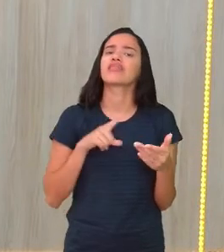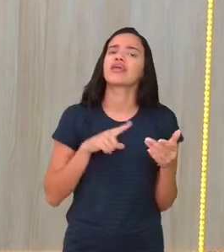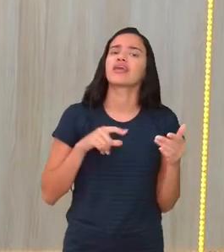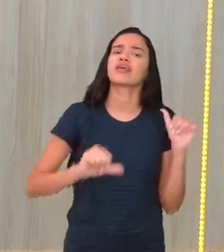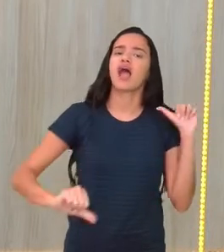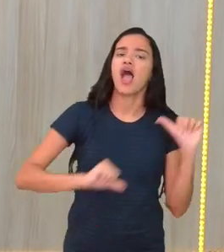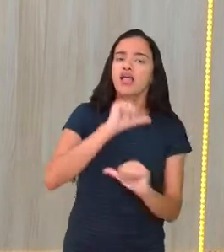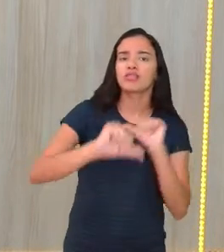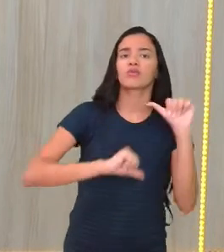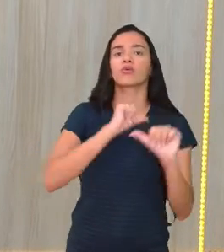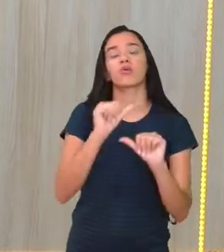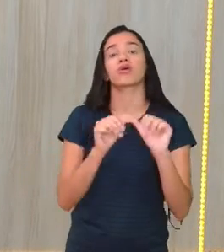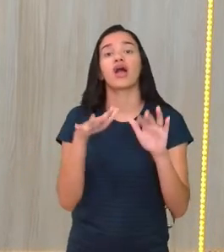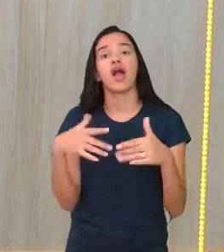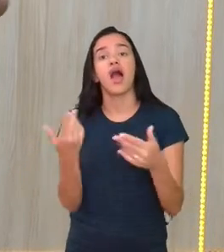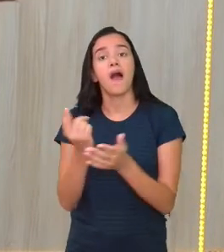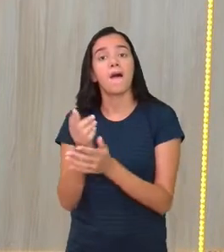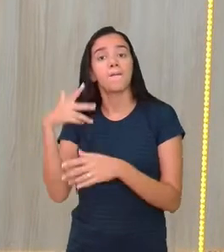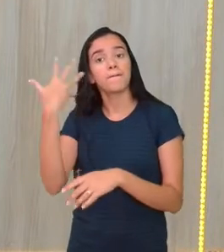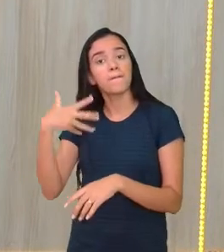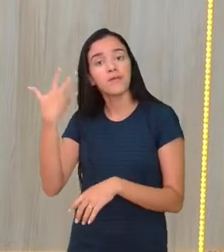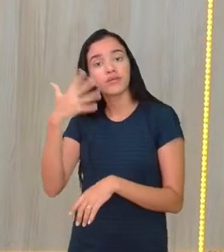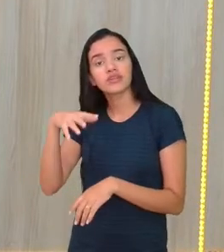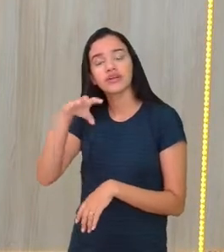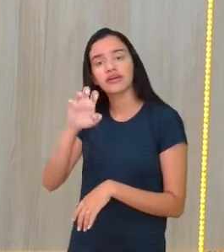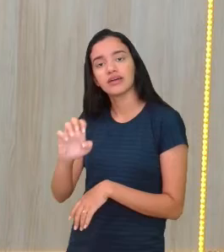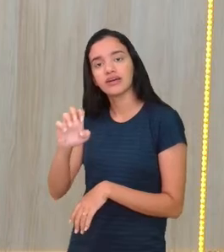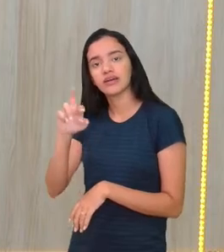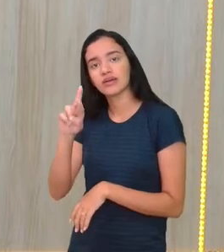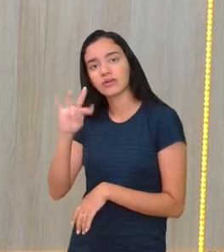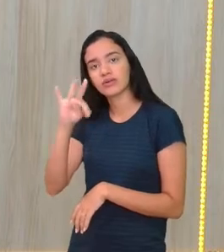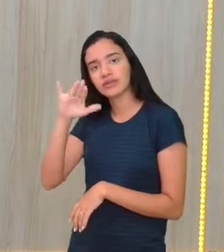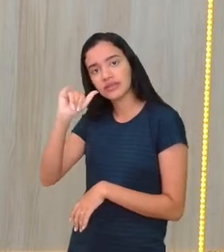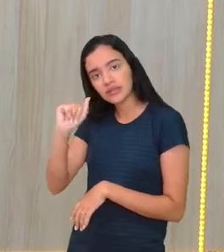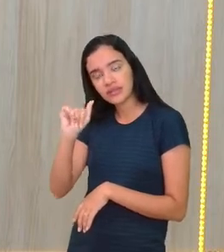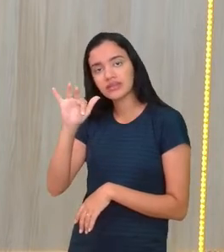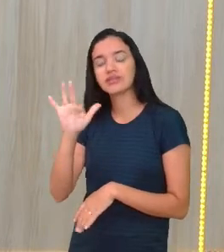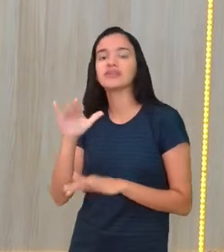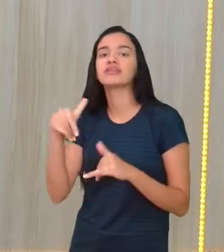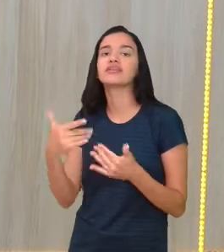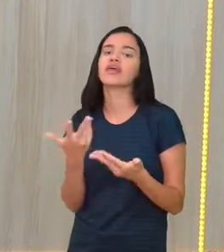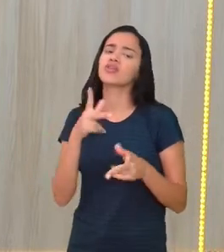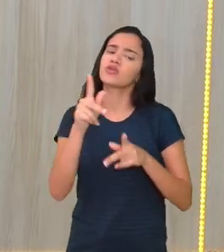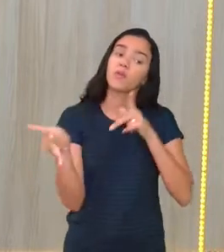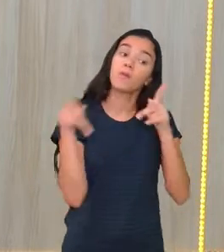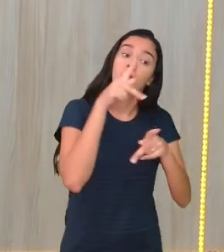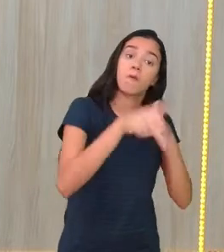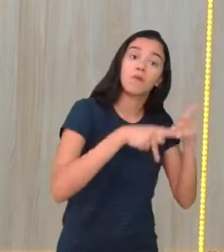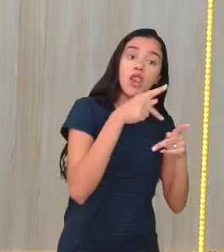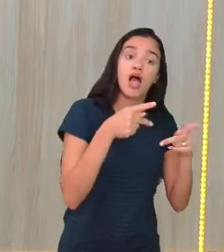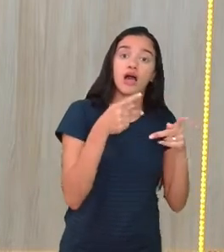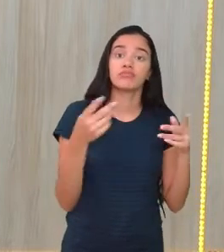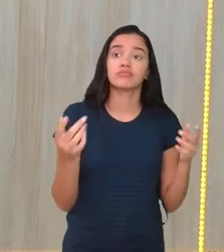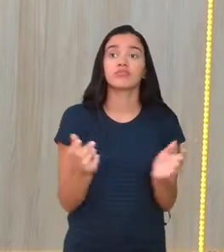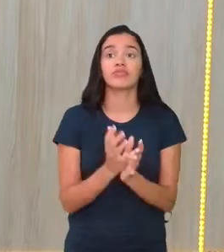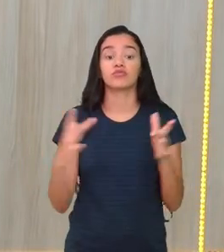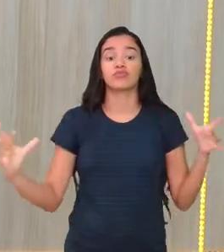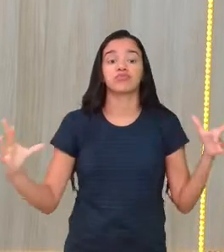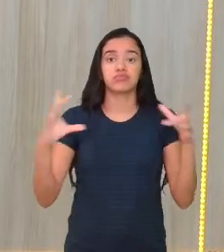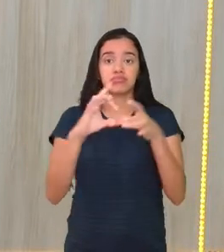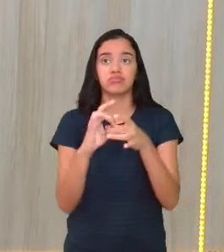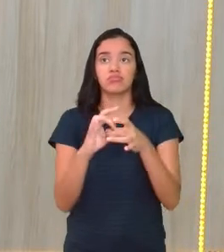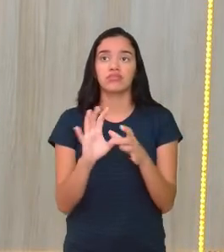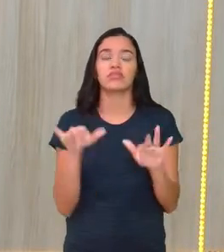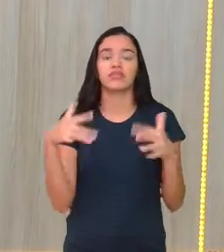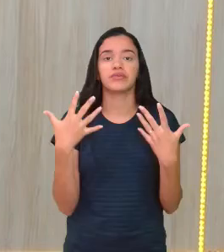tá acontecendo, a música erudita, ela tem ido, né, beber na fonte do popular. Do popular. Né? Então, vamos ver um pouquinho